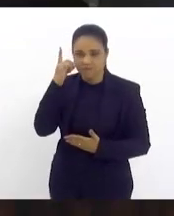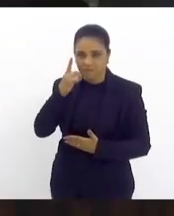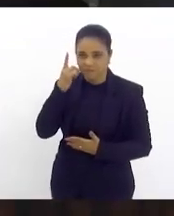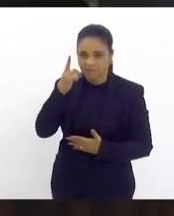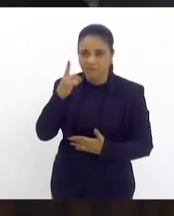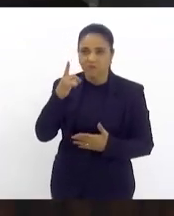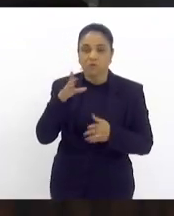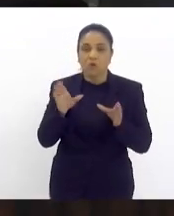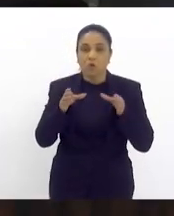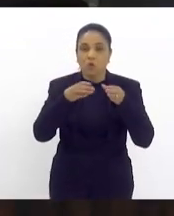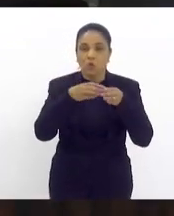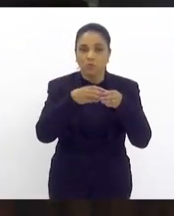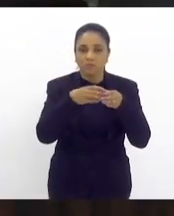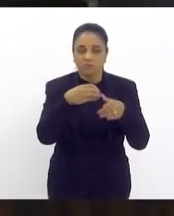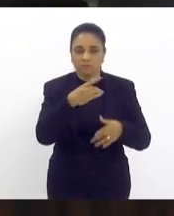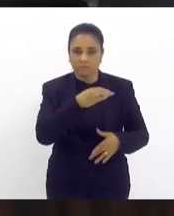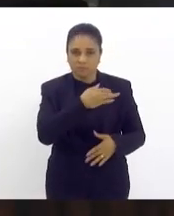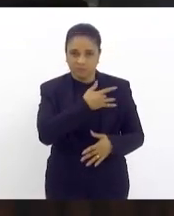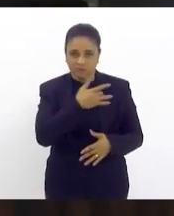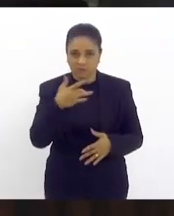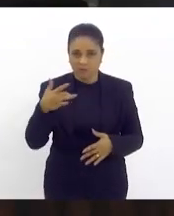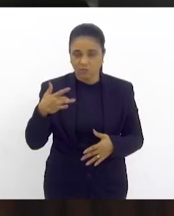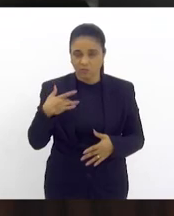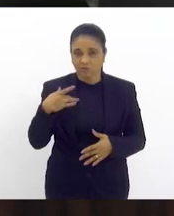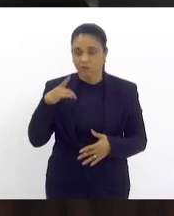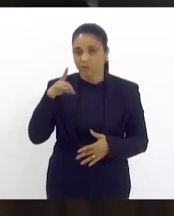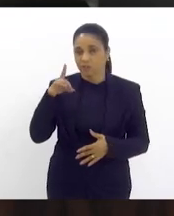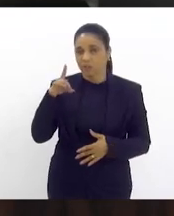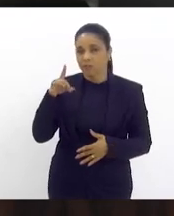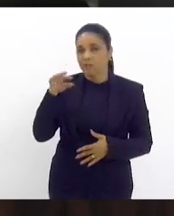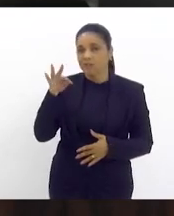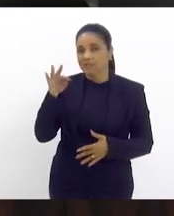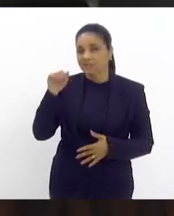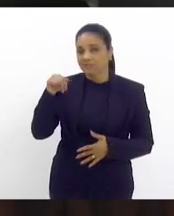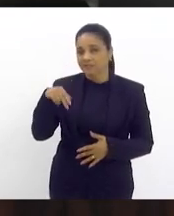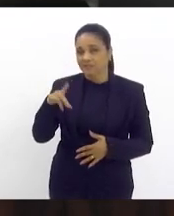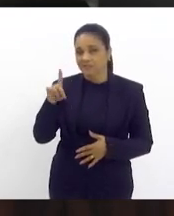pela comissão de saúde Tande Vieira